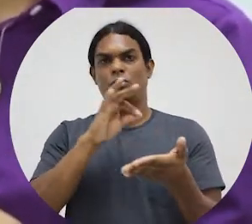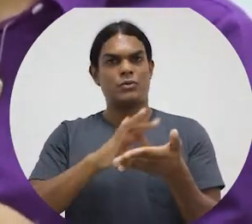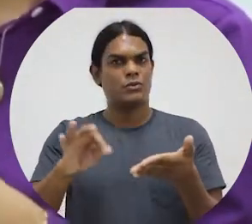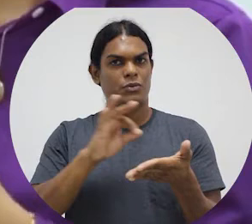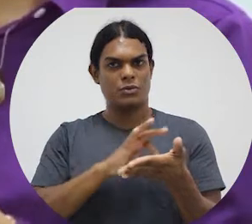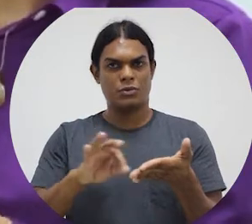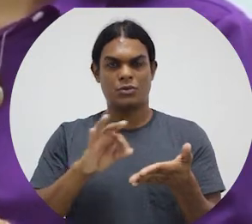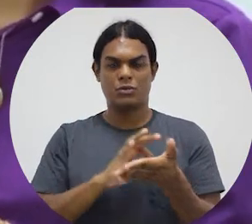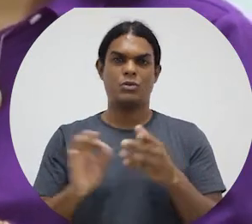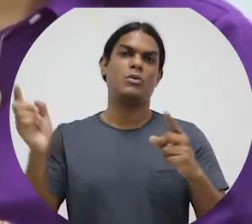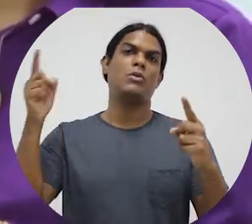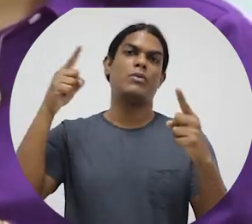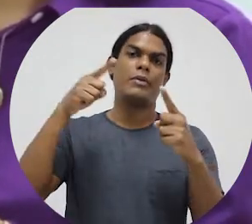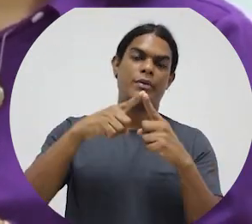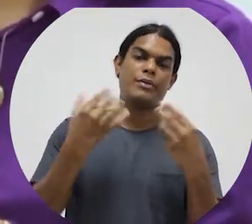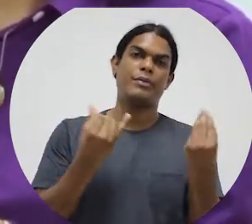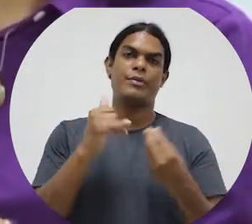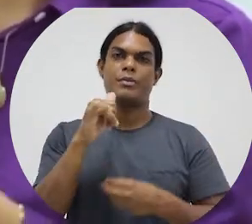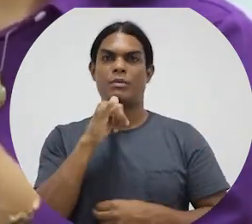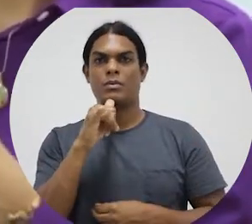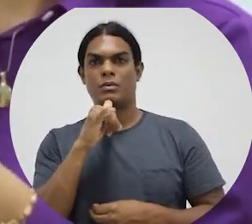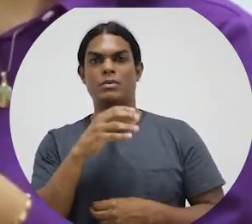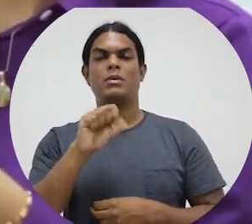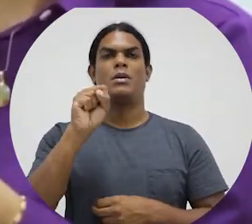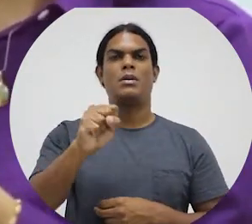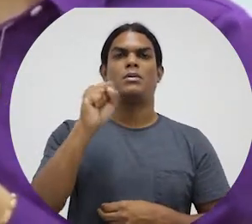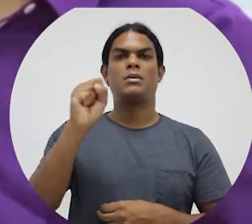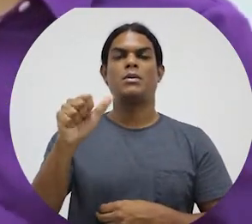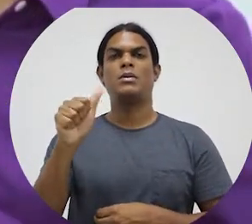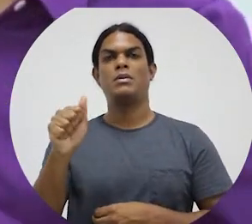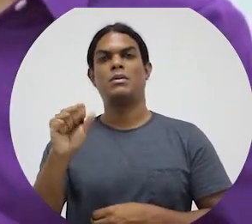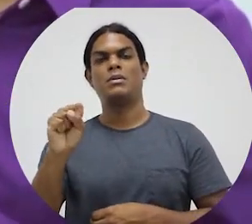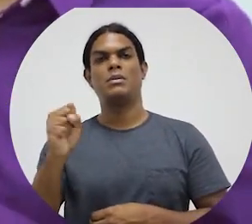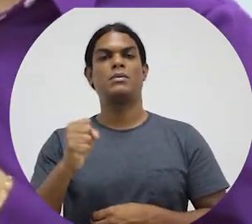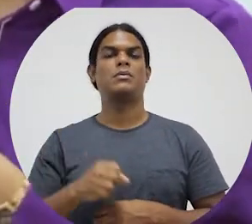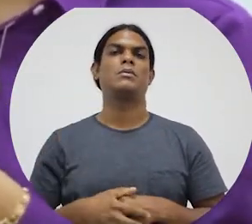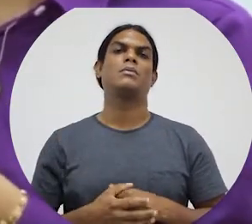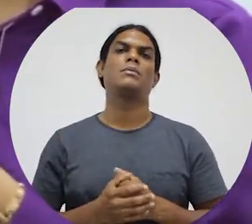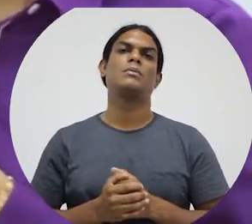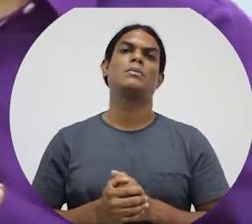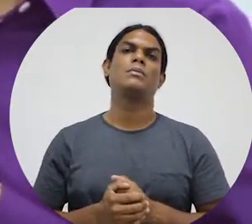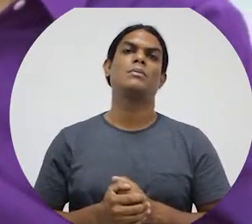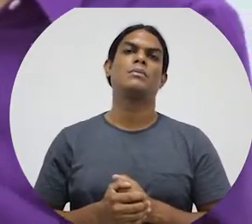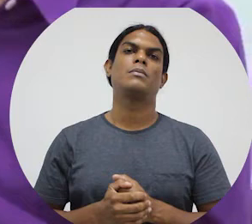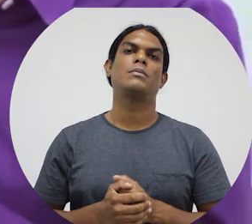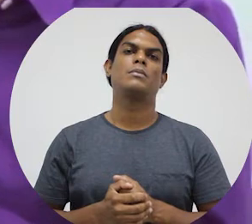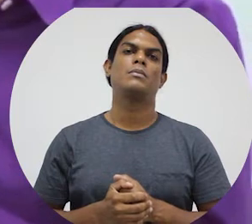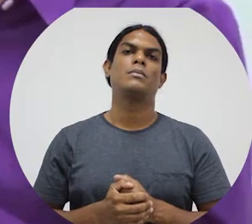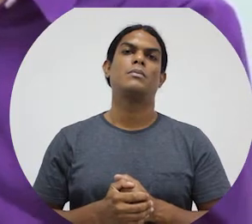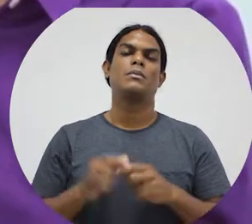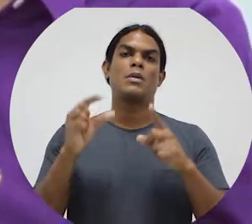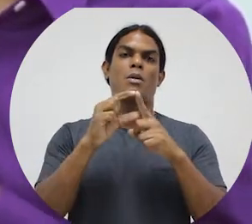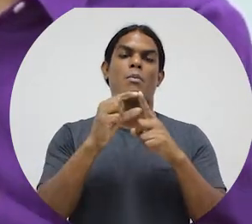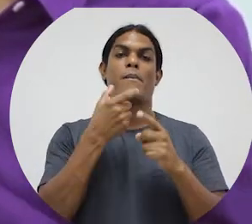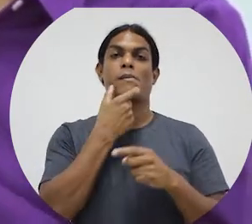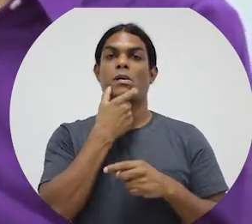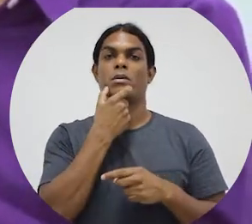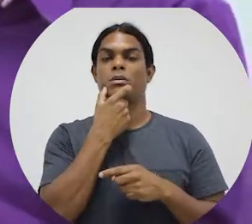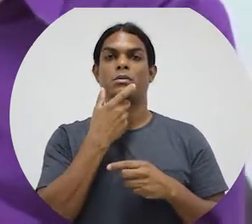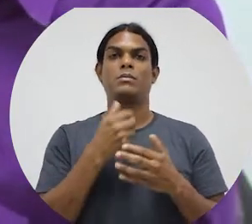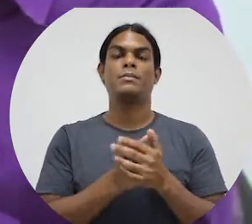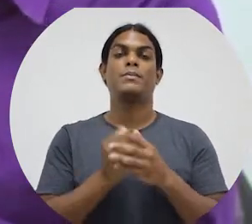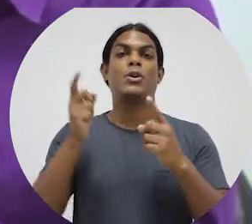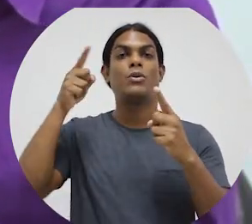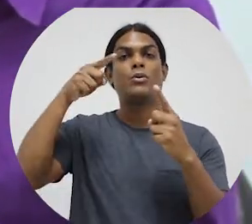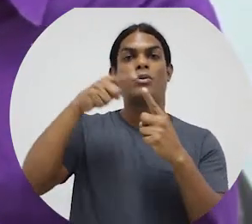escrito. São acordos, como por exemplo os SLAs, Service Level Agreement, acordos de